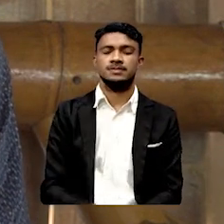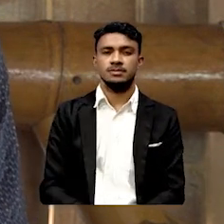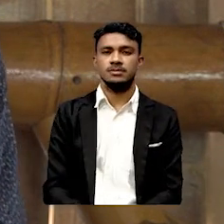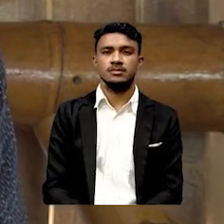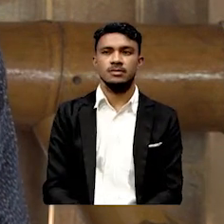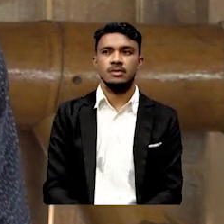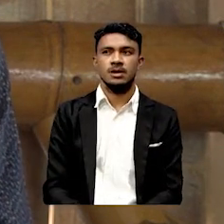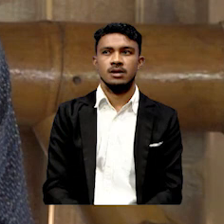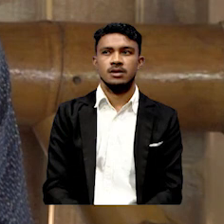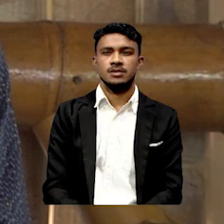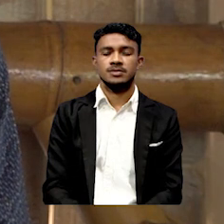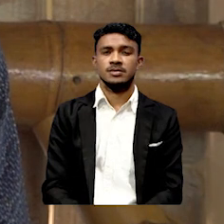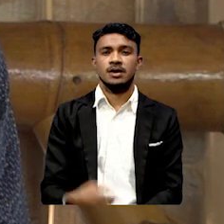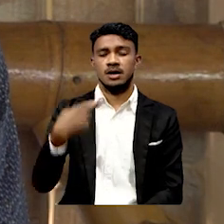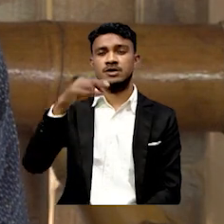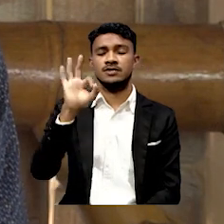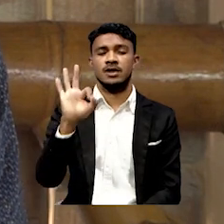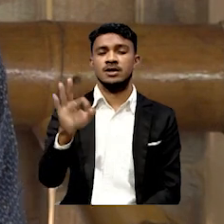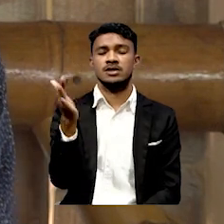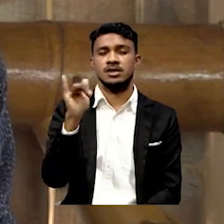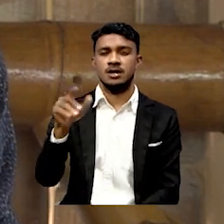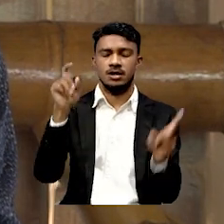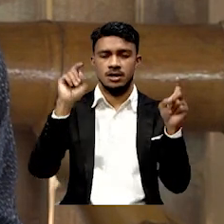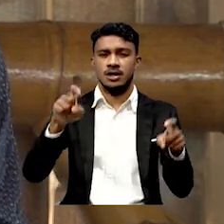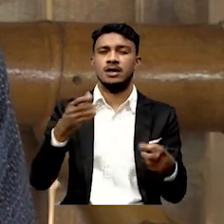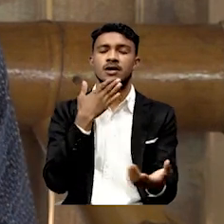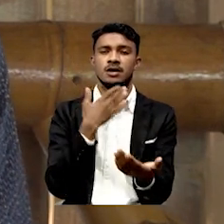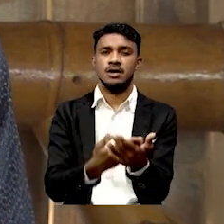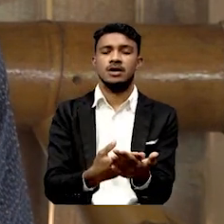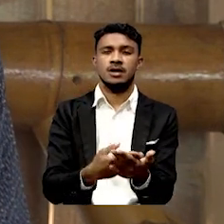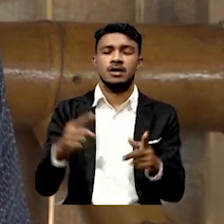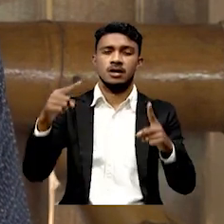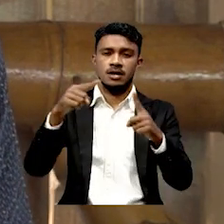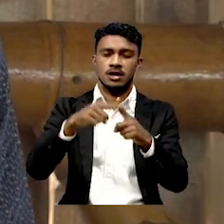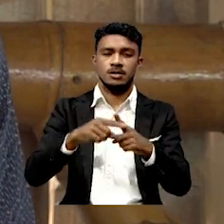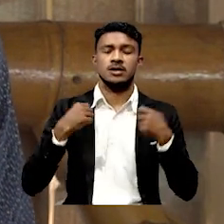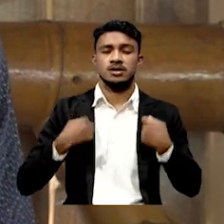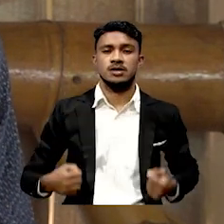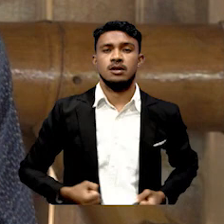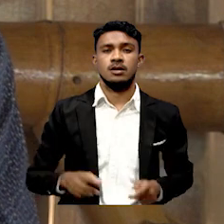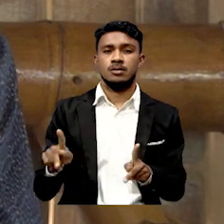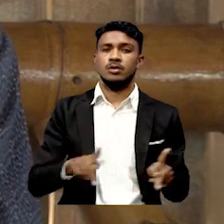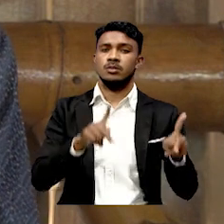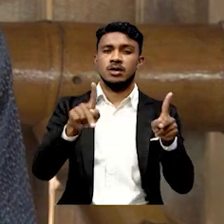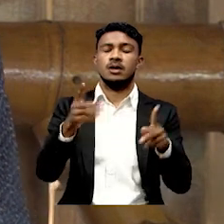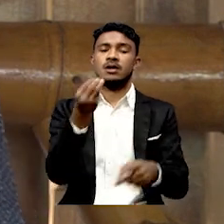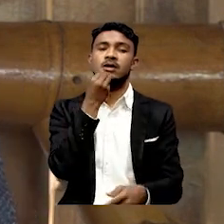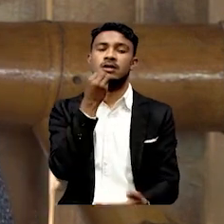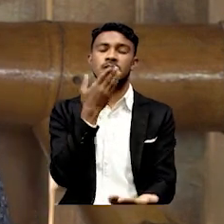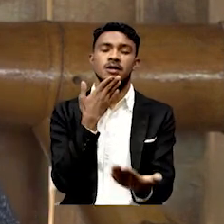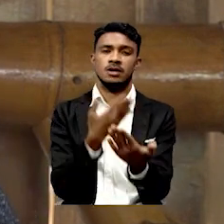Sentindo-se, tem que ir a boa de ser ligado à saúde pública. nutrição, dia